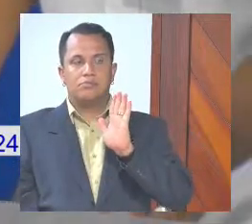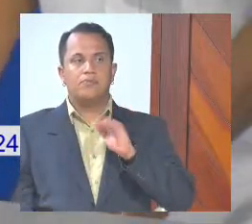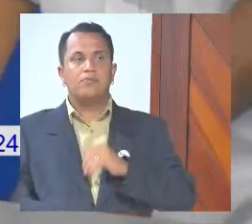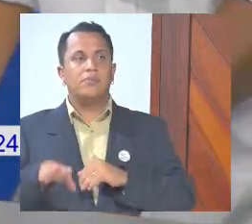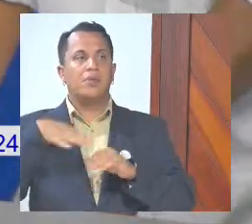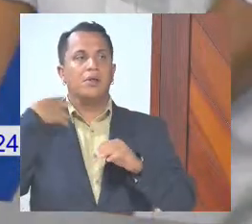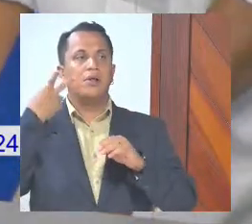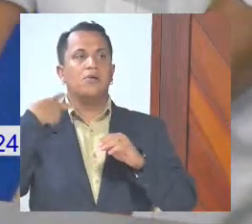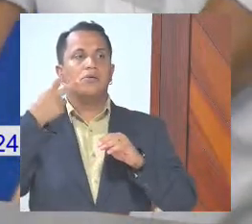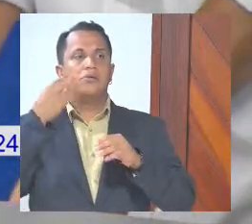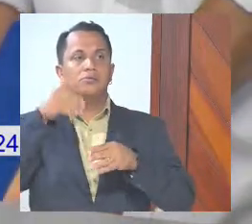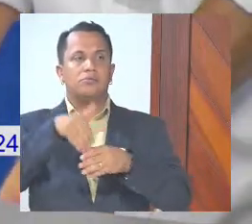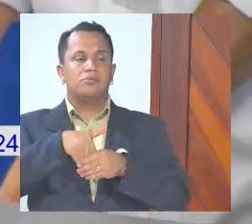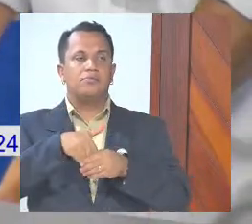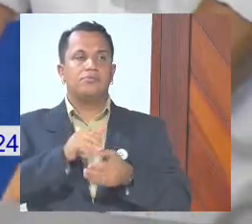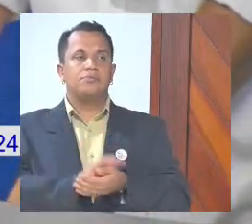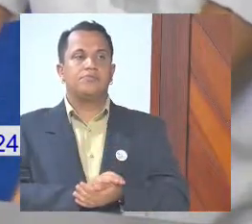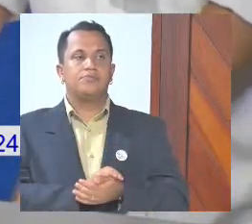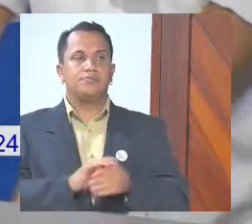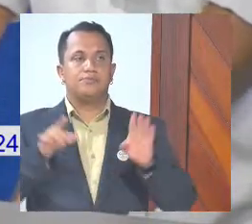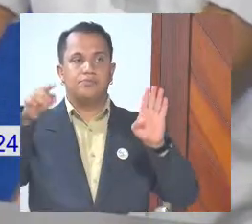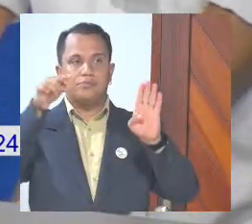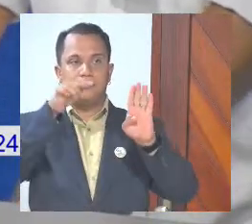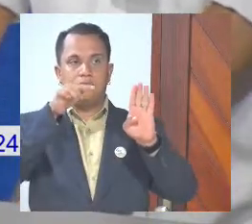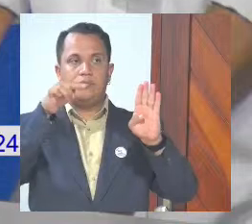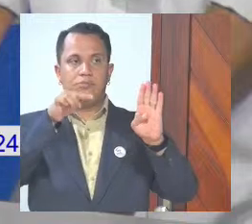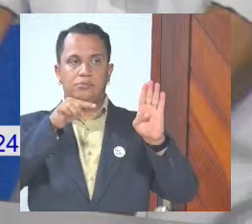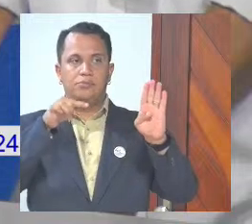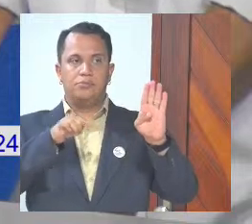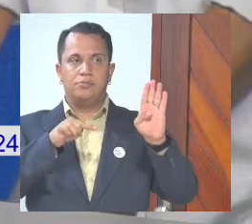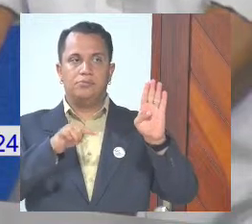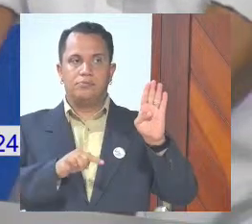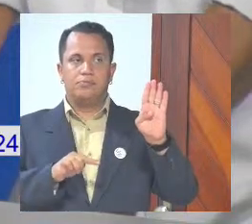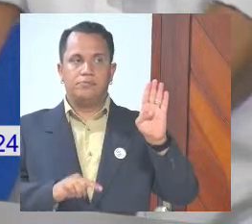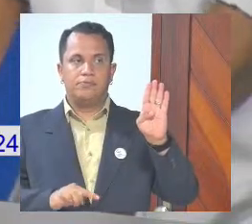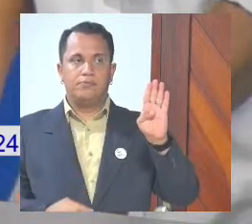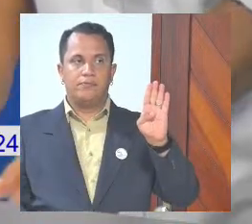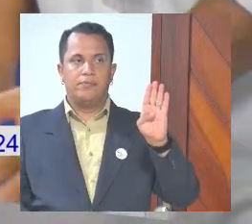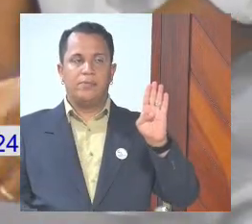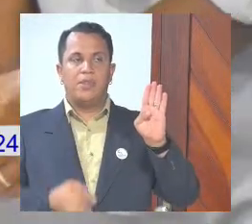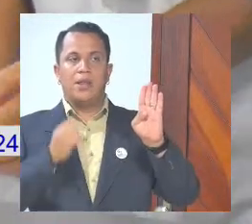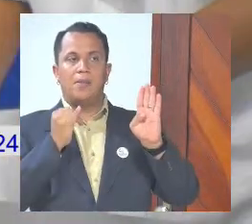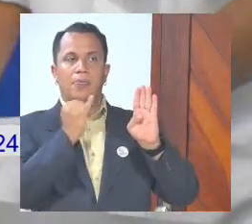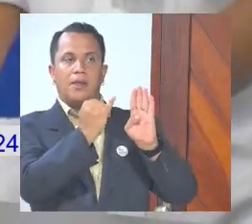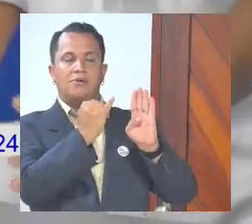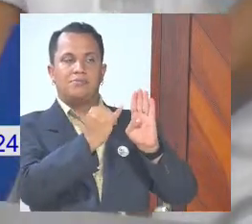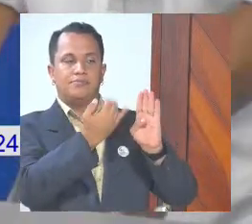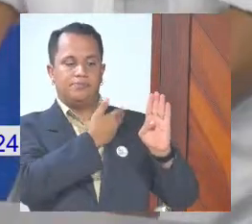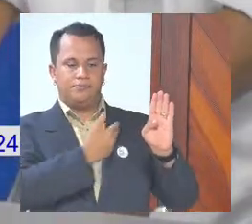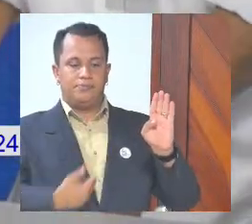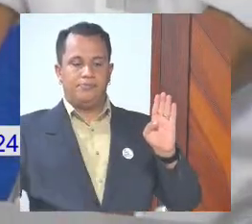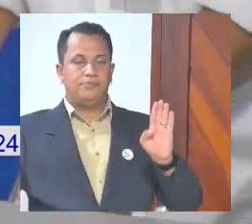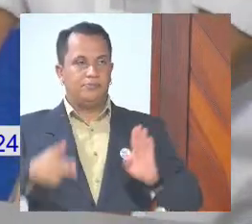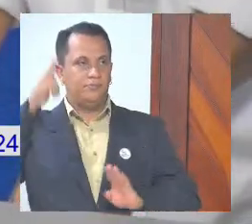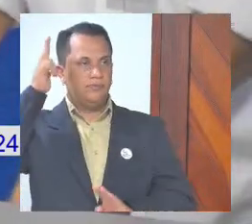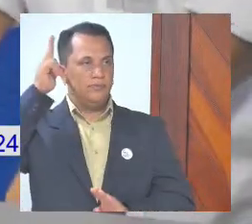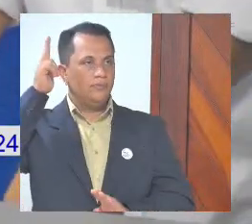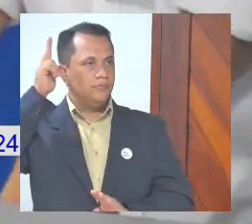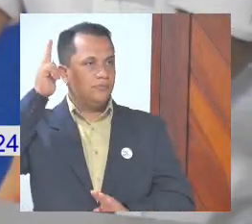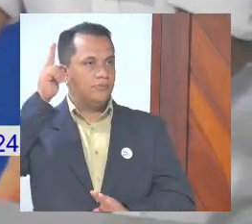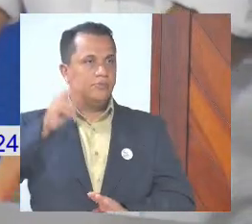pelos vereadores. Indicações direcionadas ao excelentíssimo prefeito municipal João